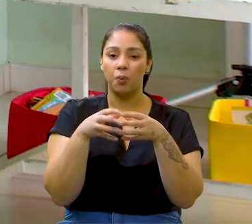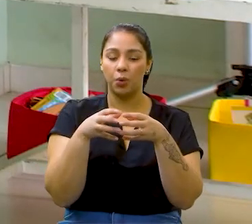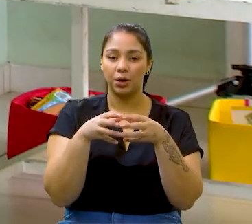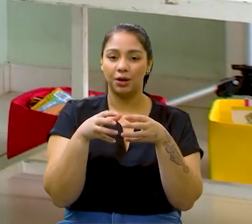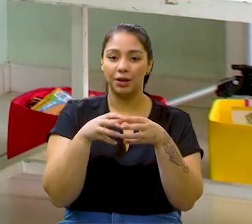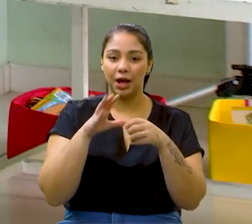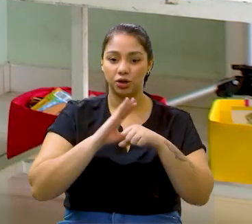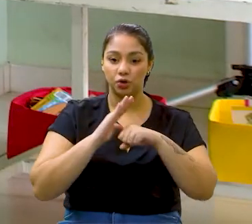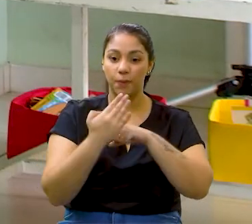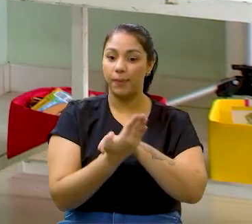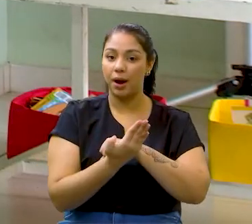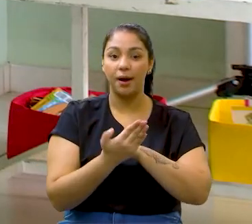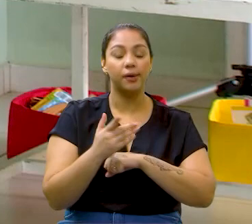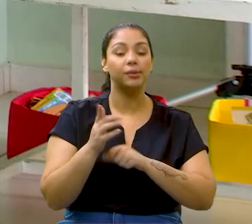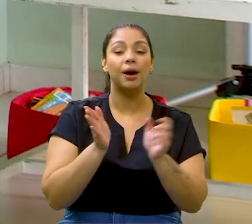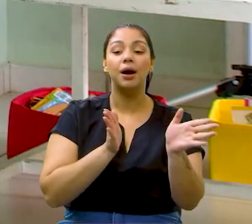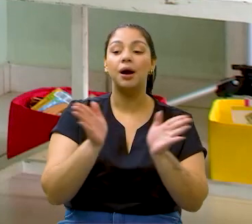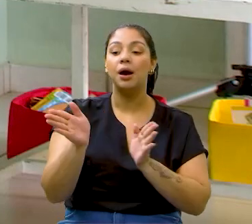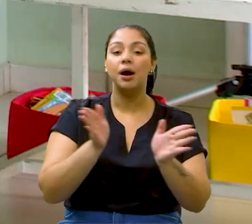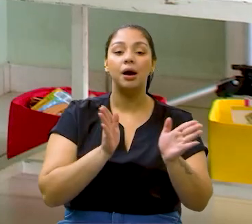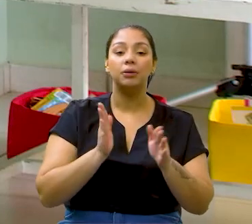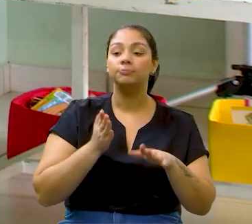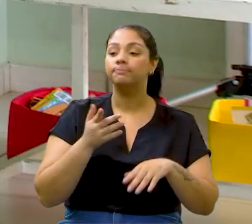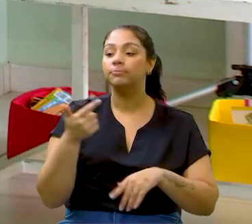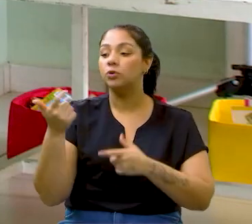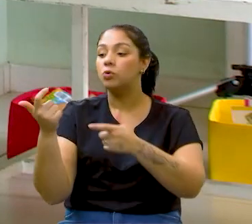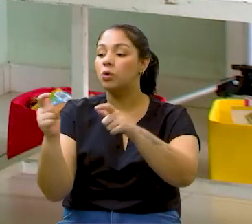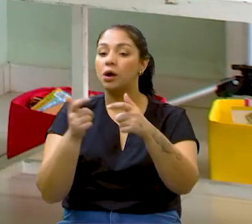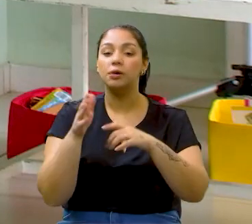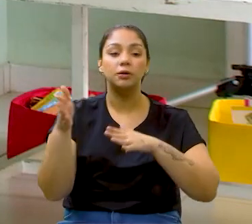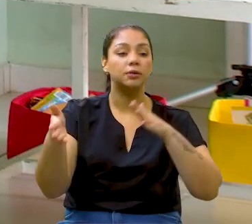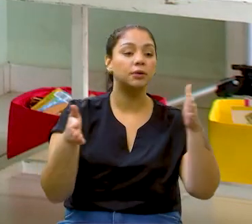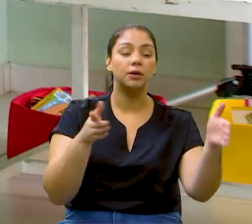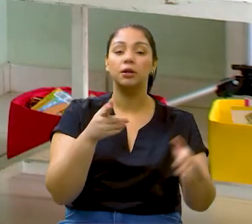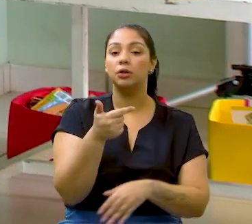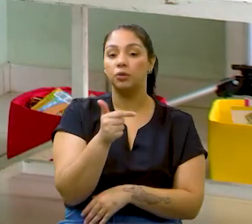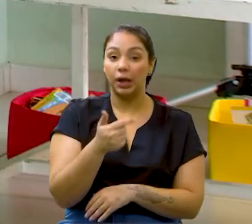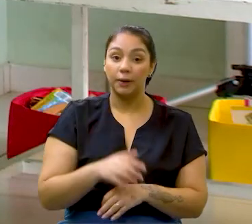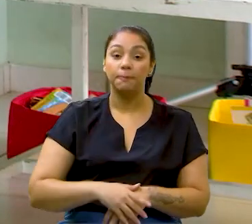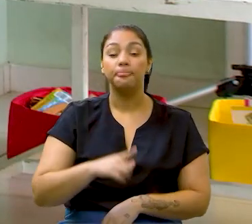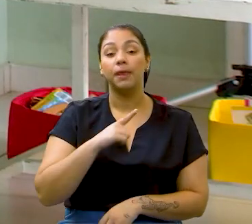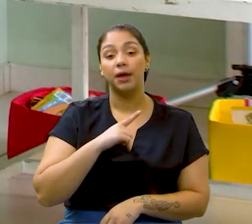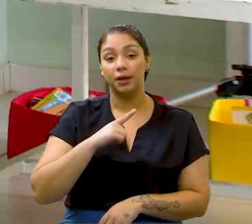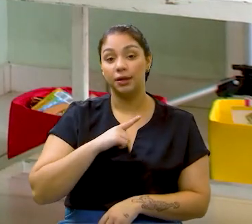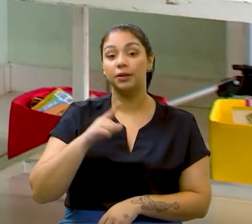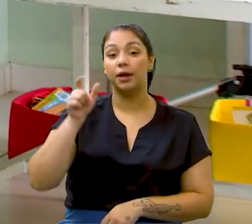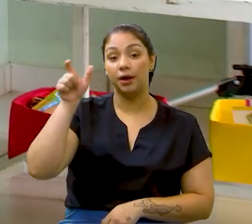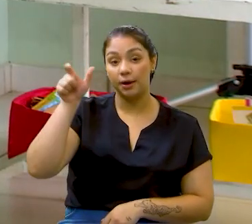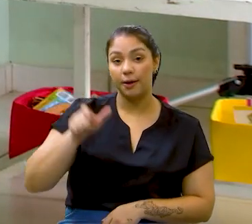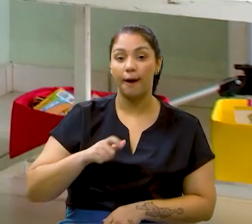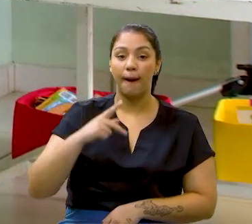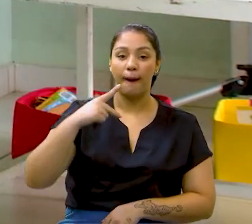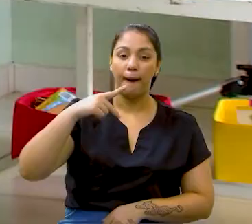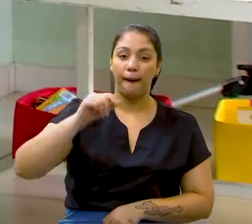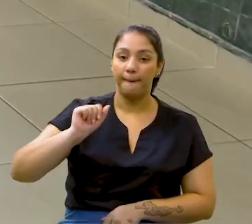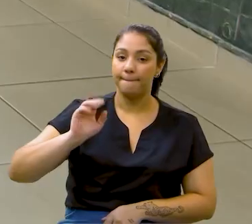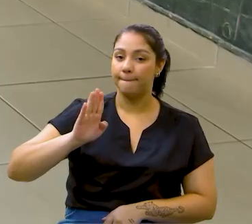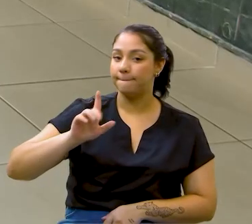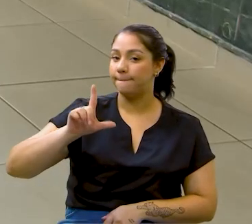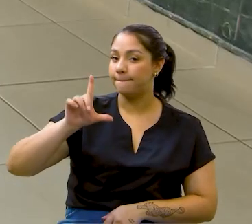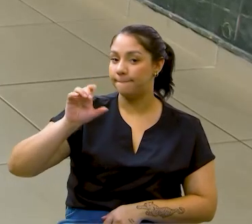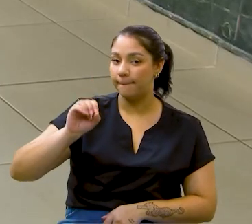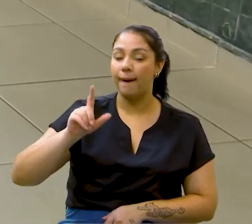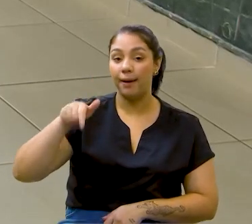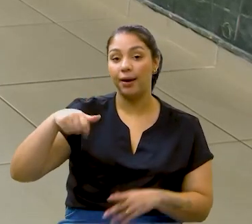como em outras, eles não têm esse acesso, né? Aí nós temos o Pablo, que é o nosso educador físico,